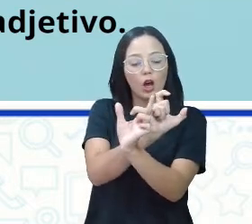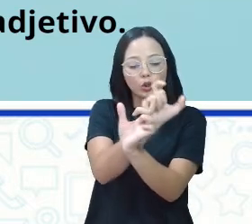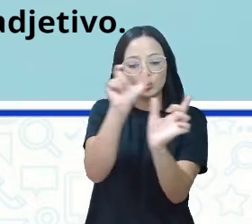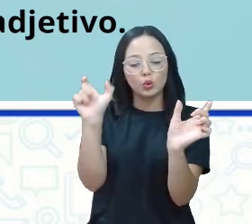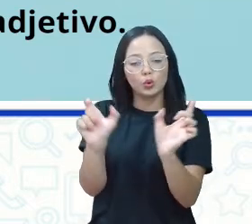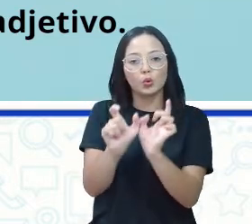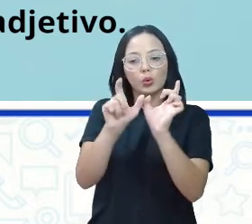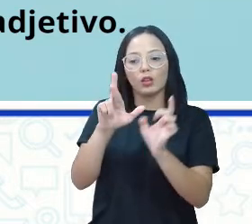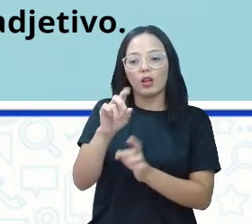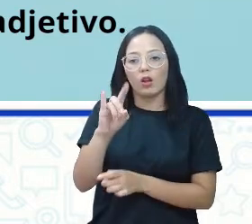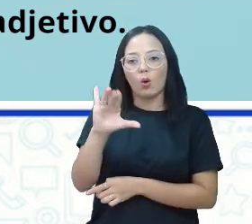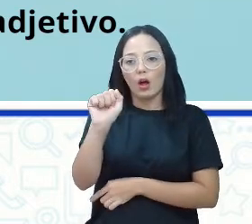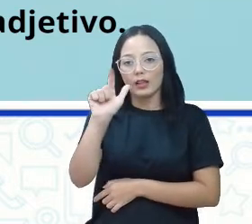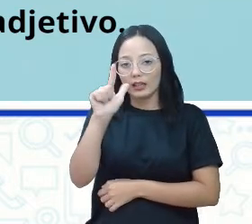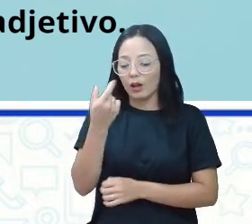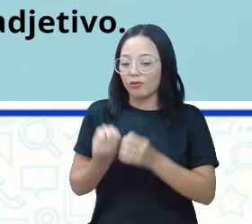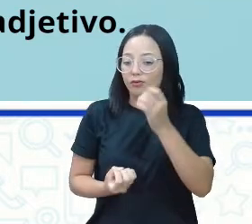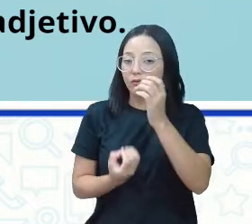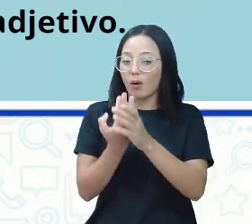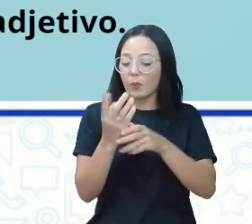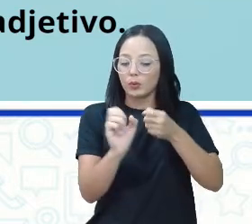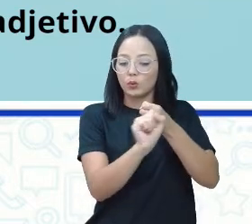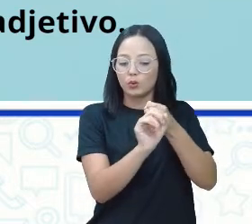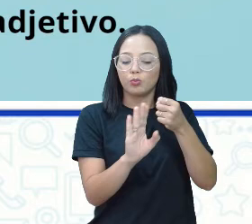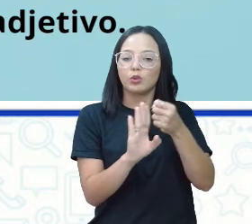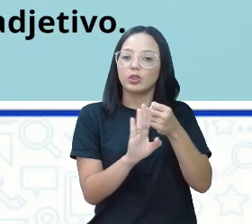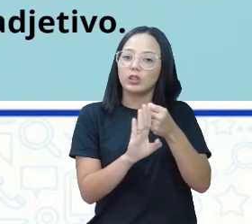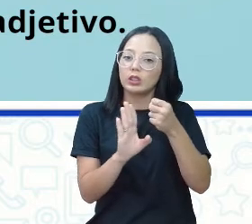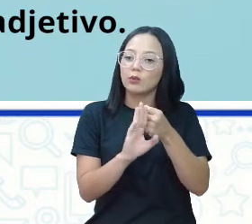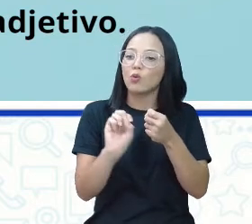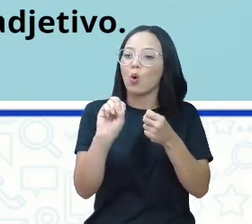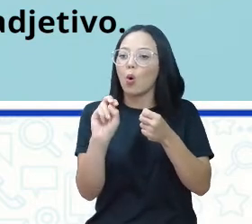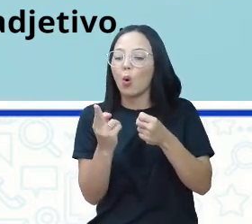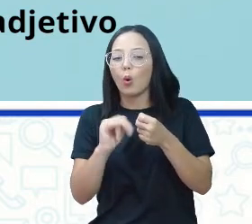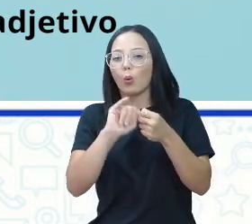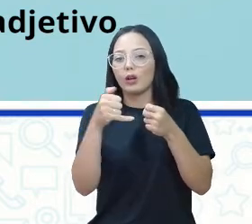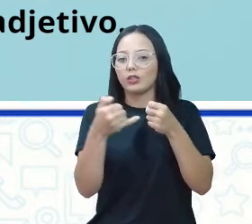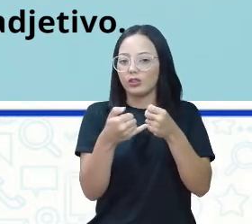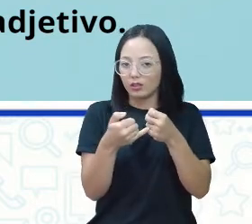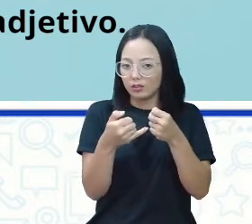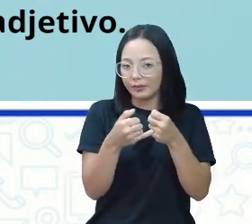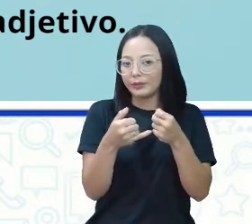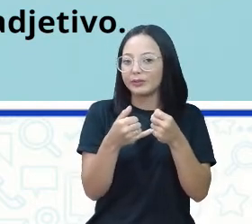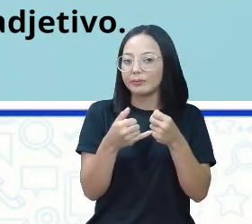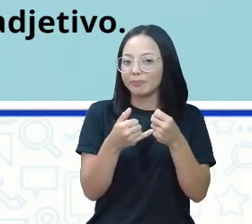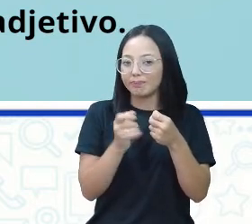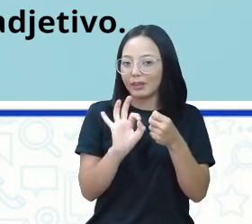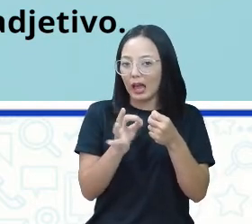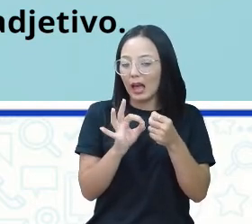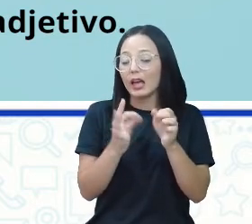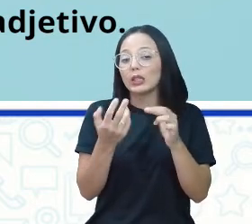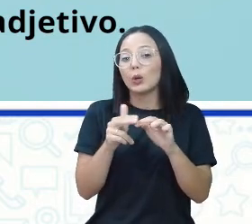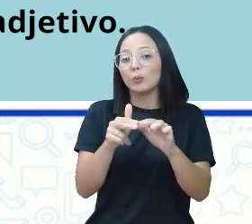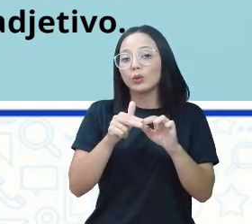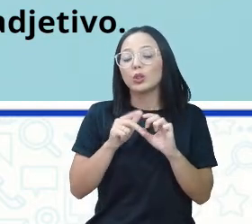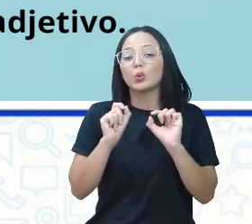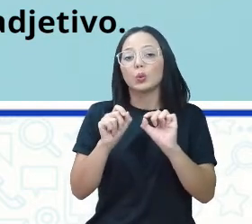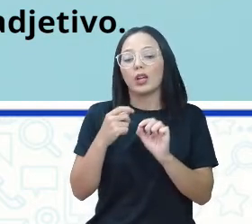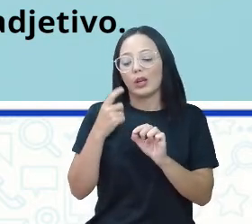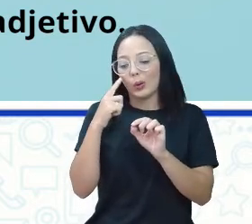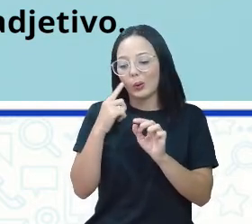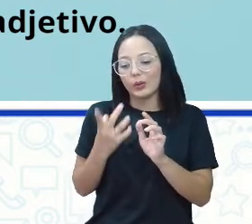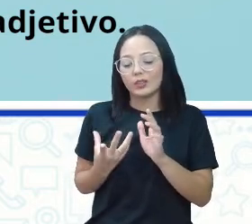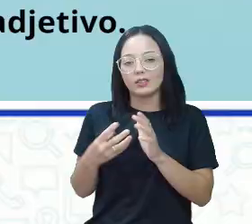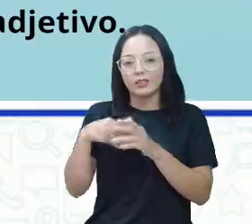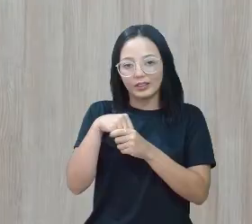radical para originar um substantivo ou um adjetivo. Então, eles estão lá